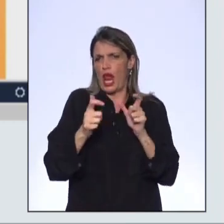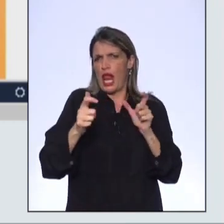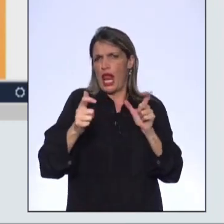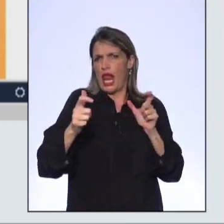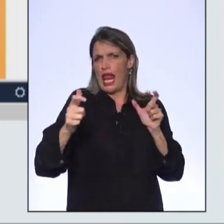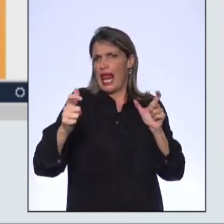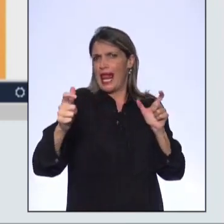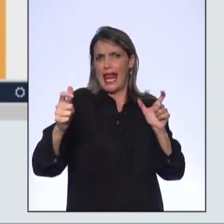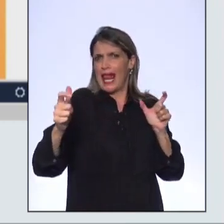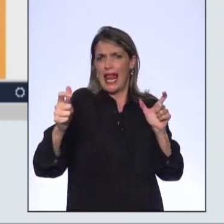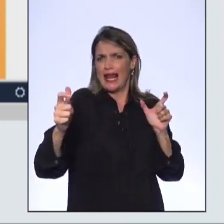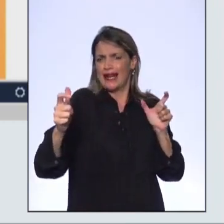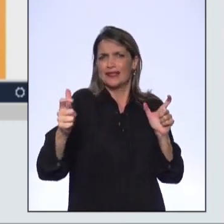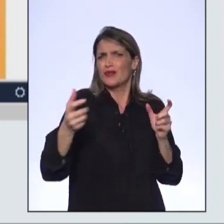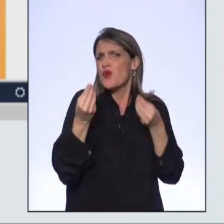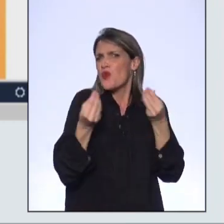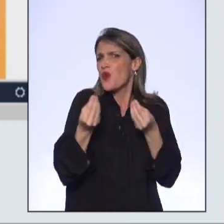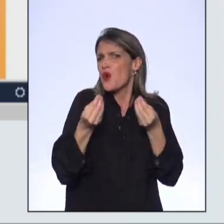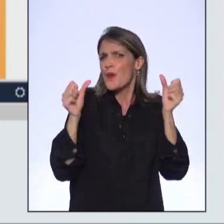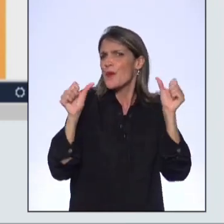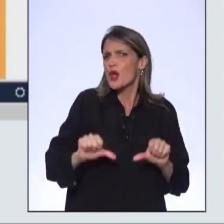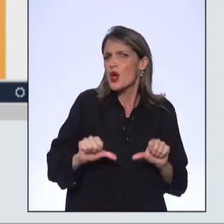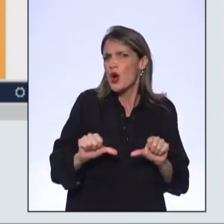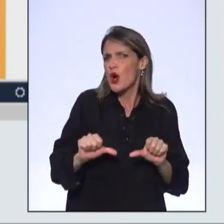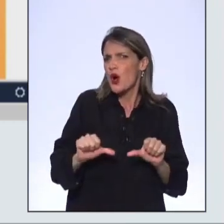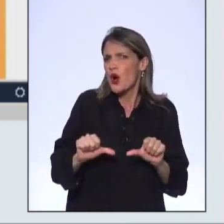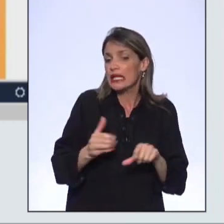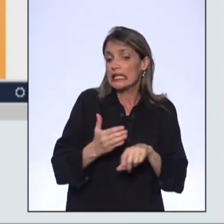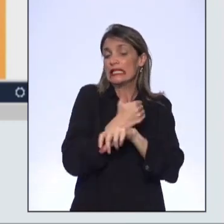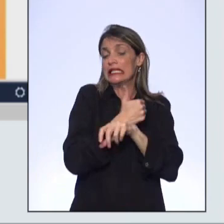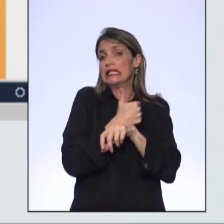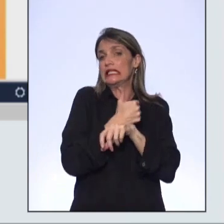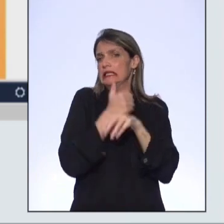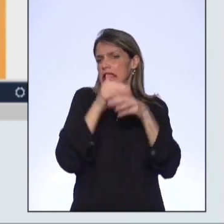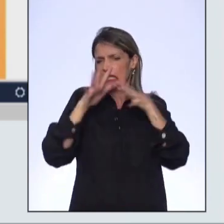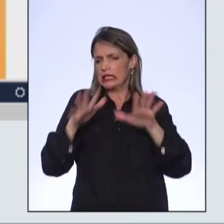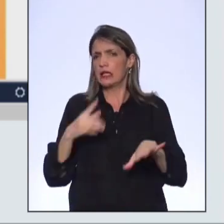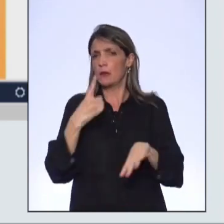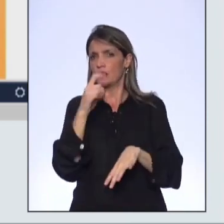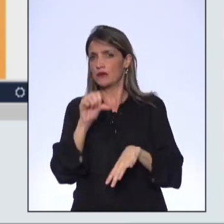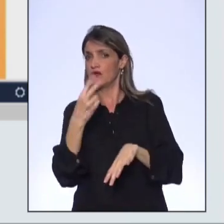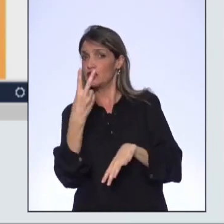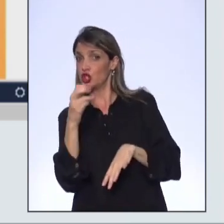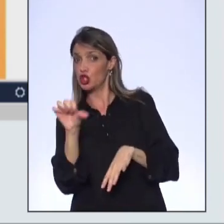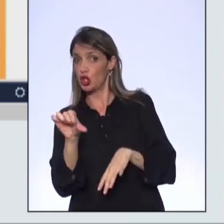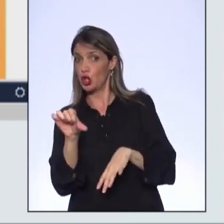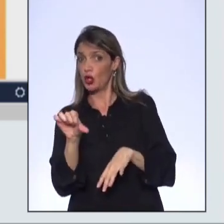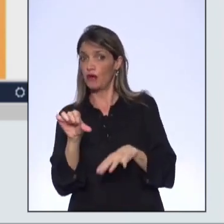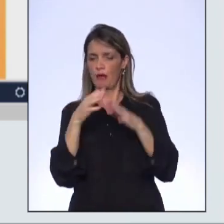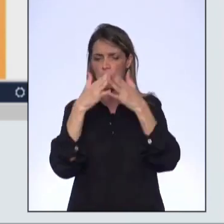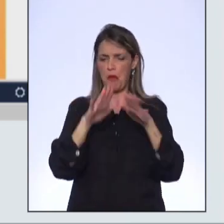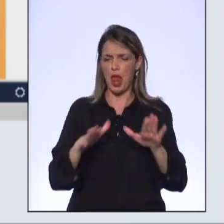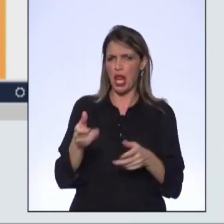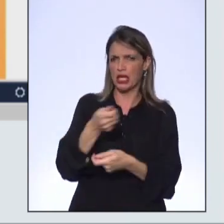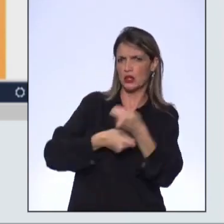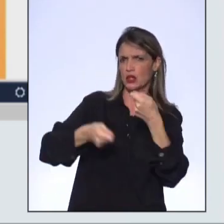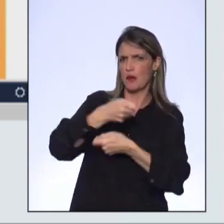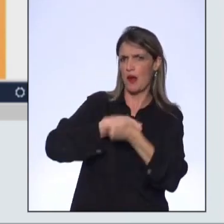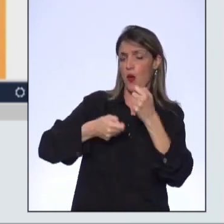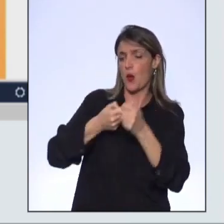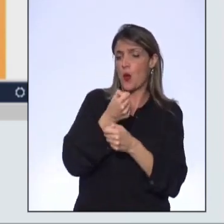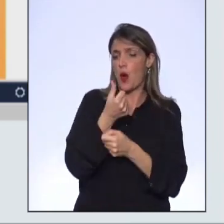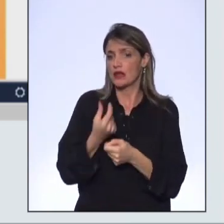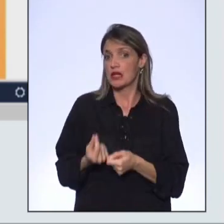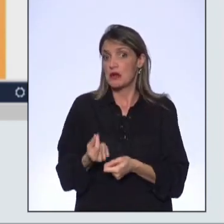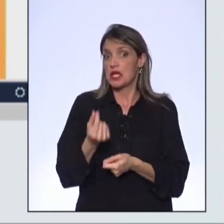iria ficar ainda pior nas vésperas da crise de 1929, a crise econômica que quase varreu o capitalismo